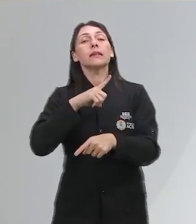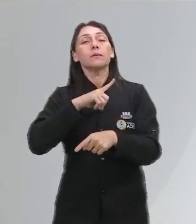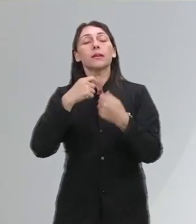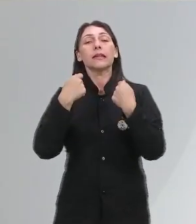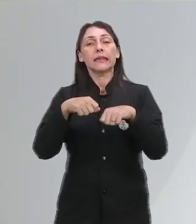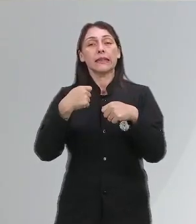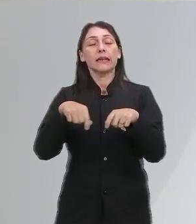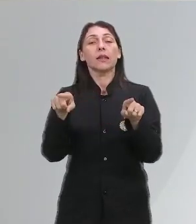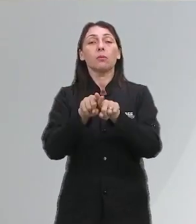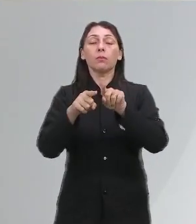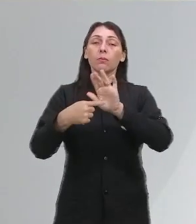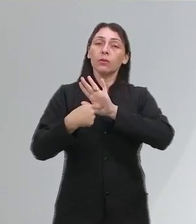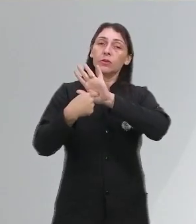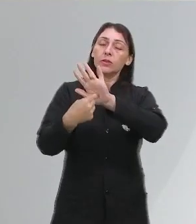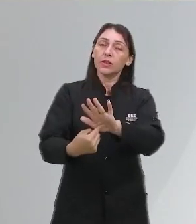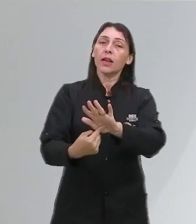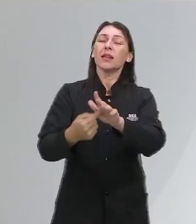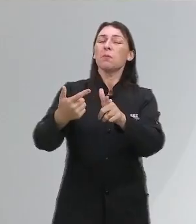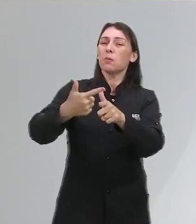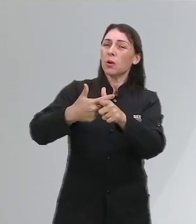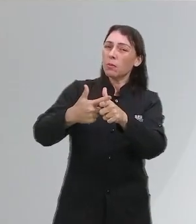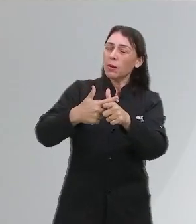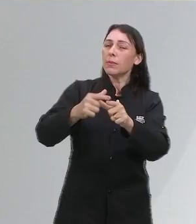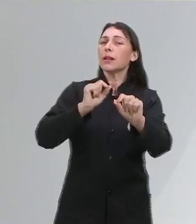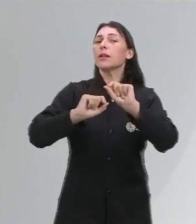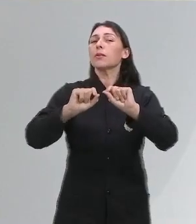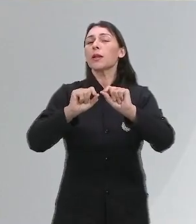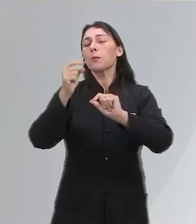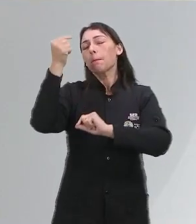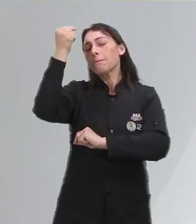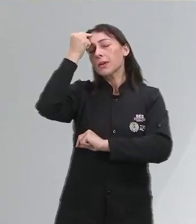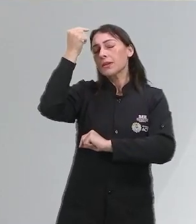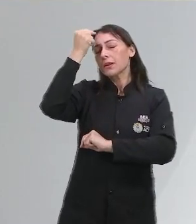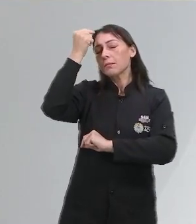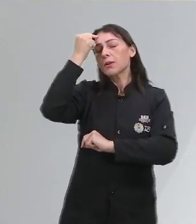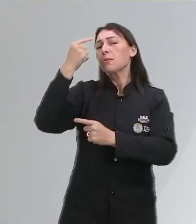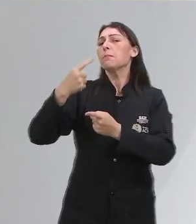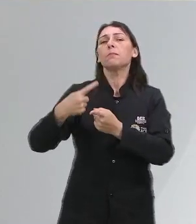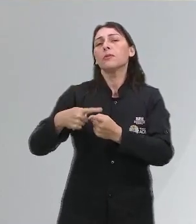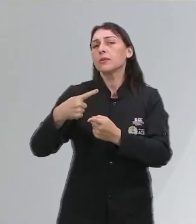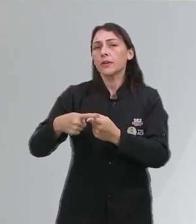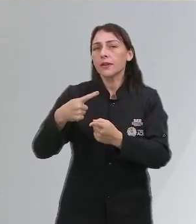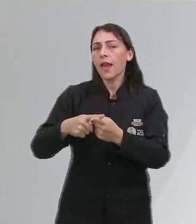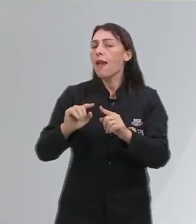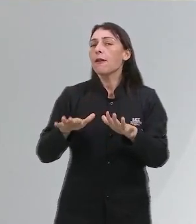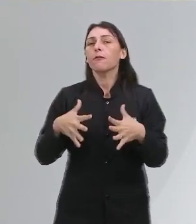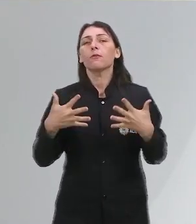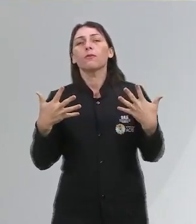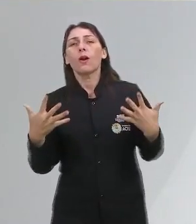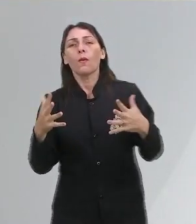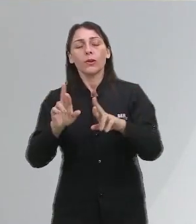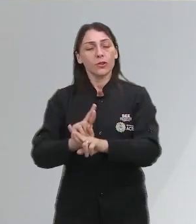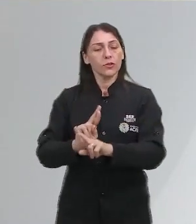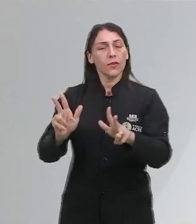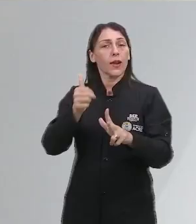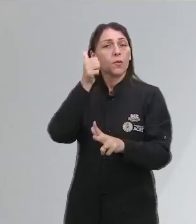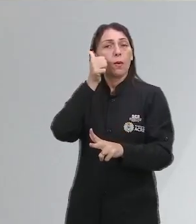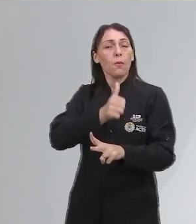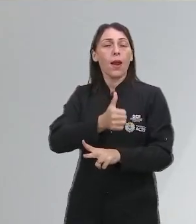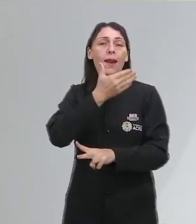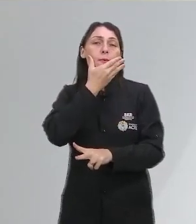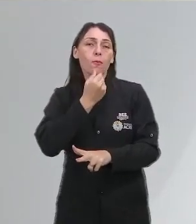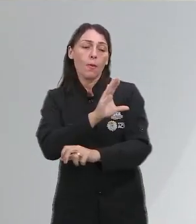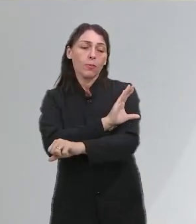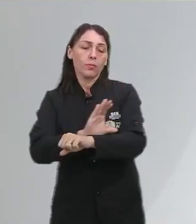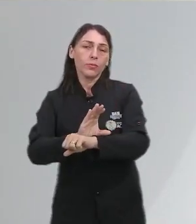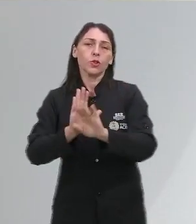ser abordadas e problematizada no sentido de refletir. Por quê? Qual é a diferença? No aspecto